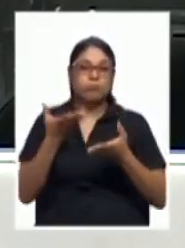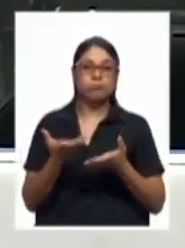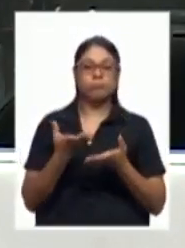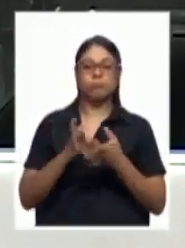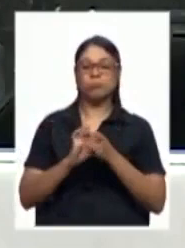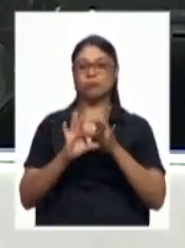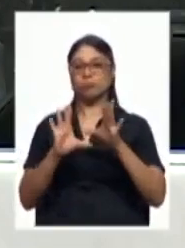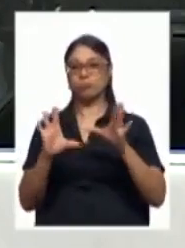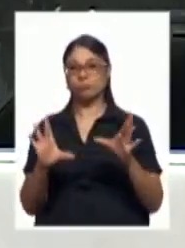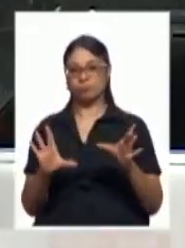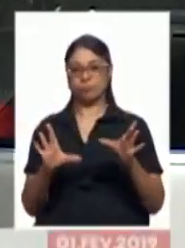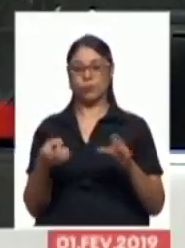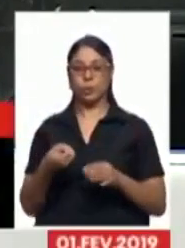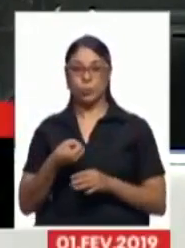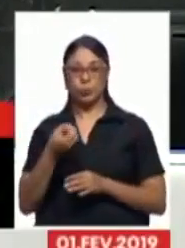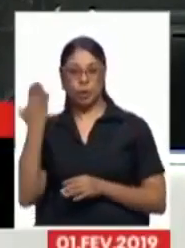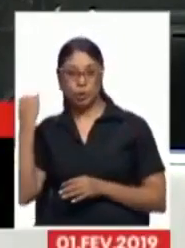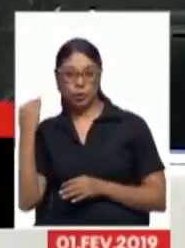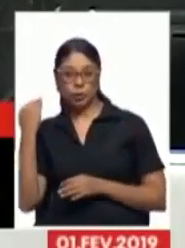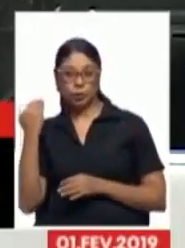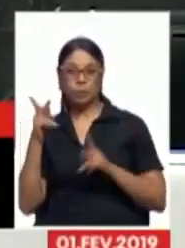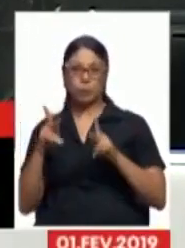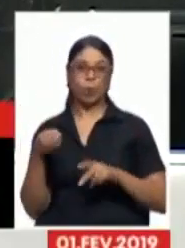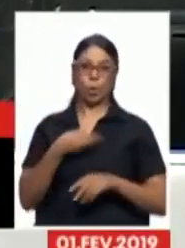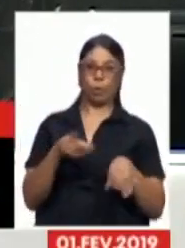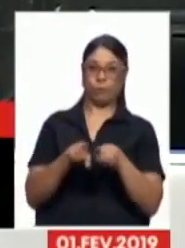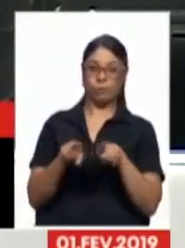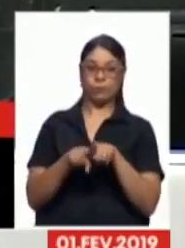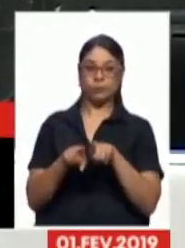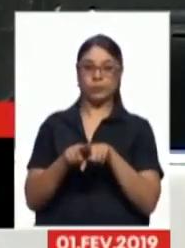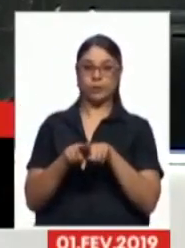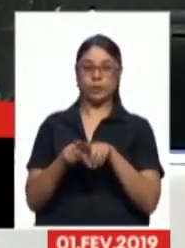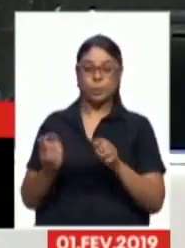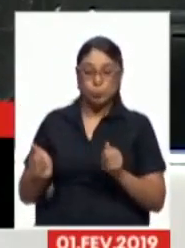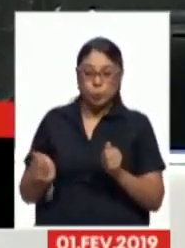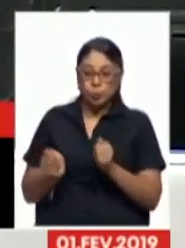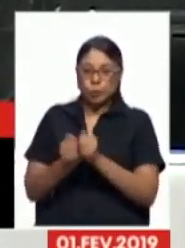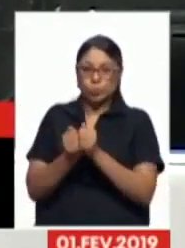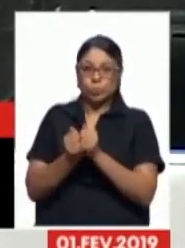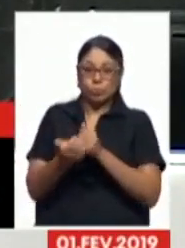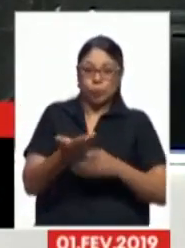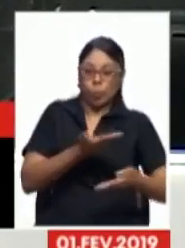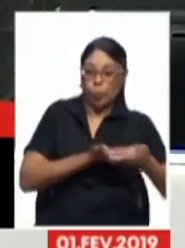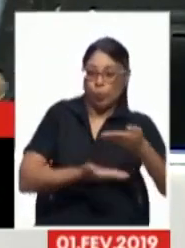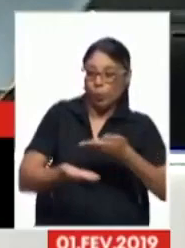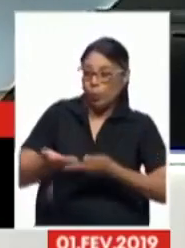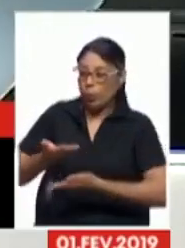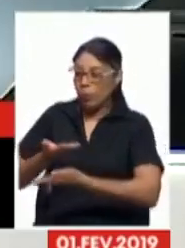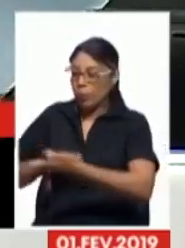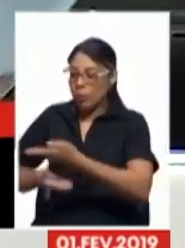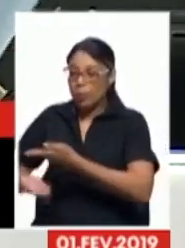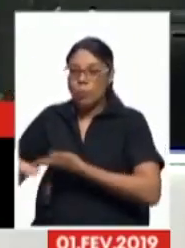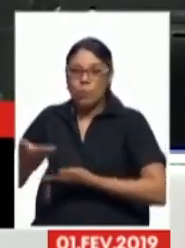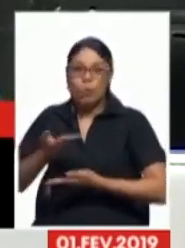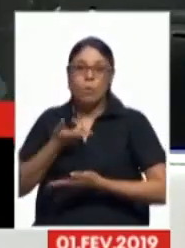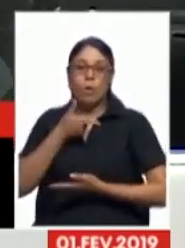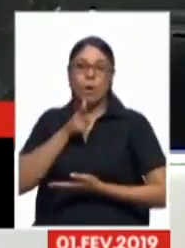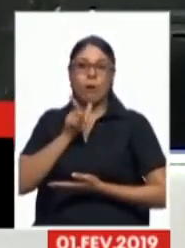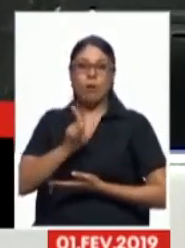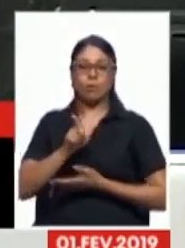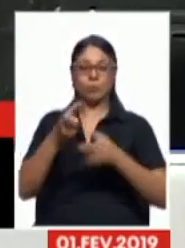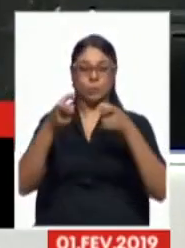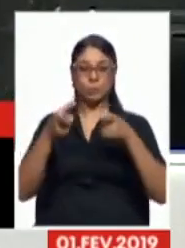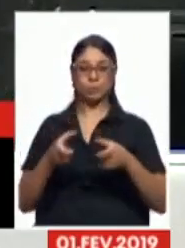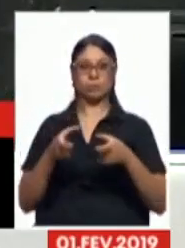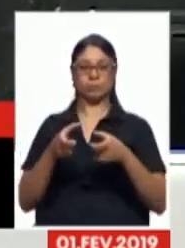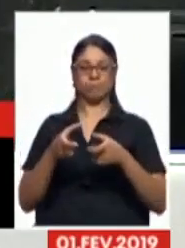novos participantes. Juntos, emprestando sua contribuição para construir uma instituição cada vez